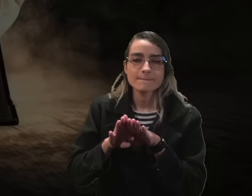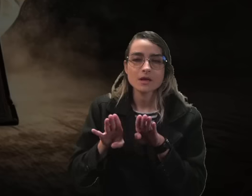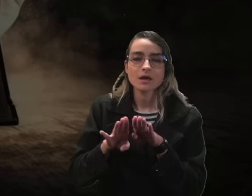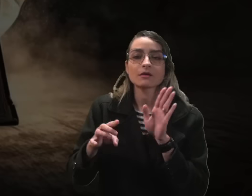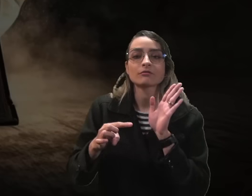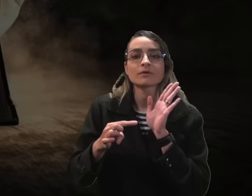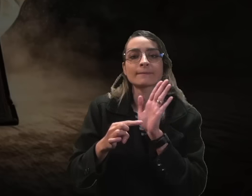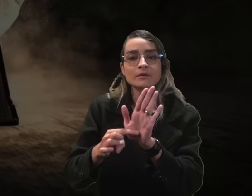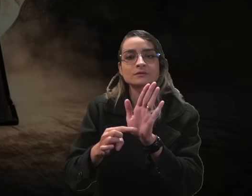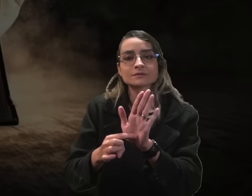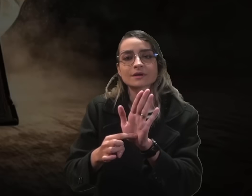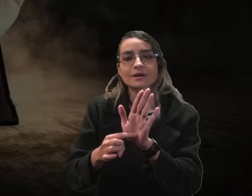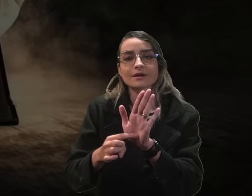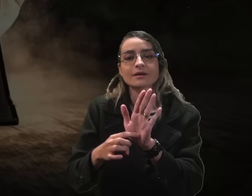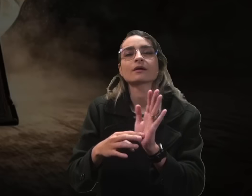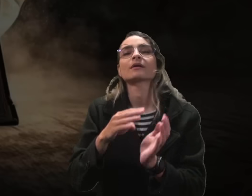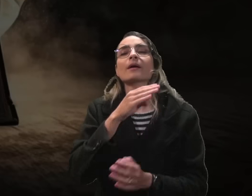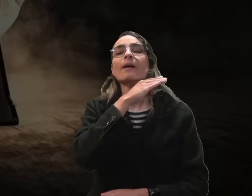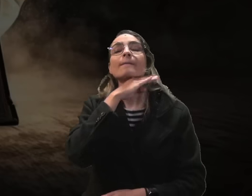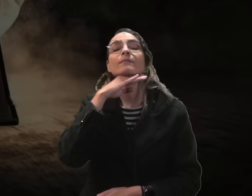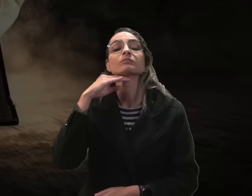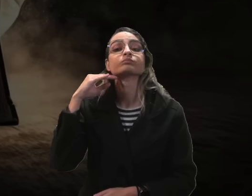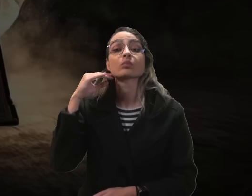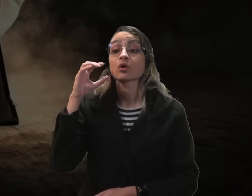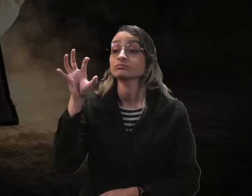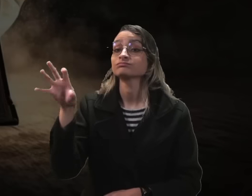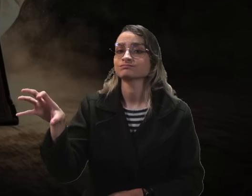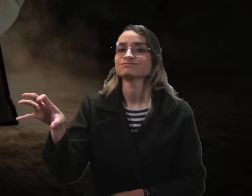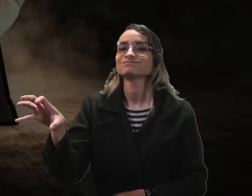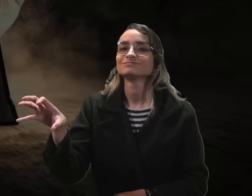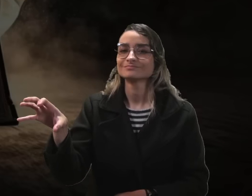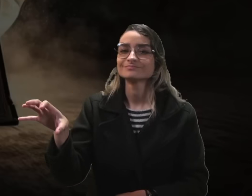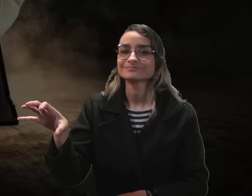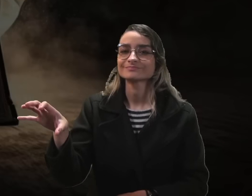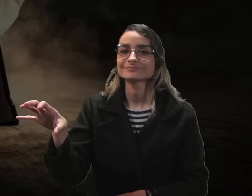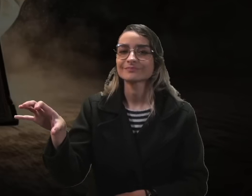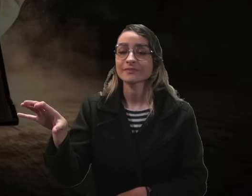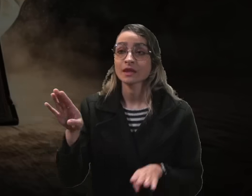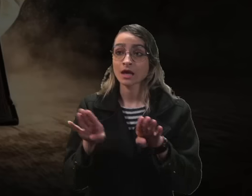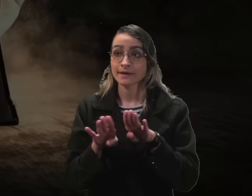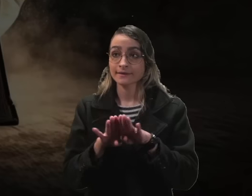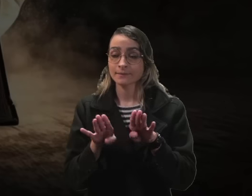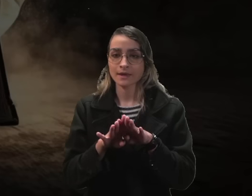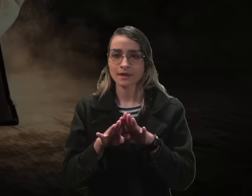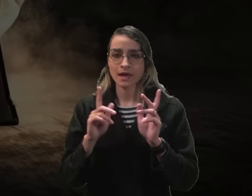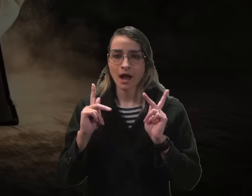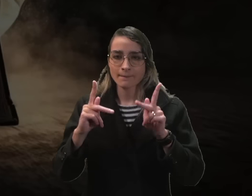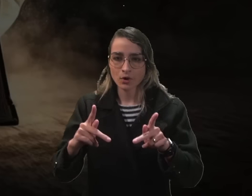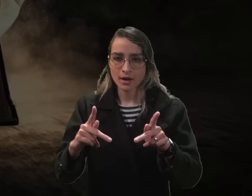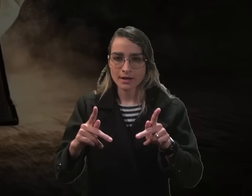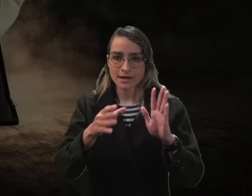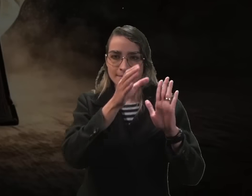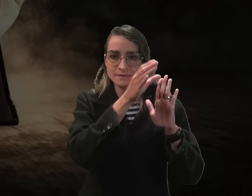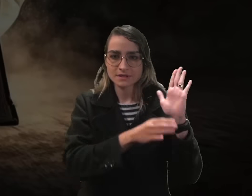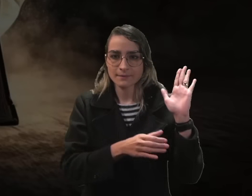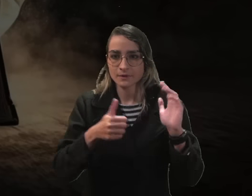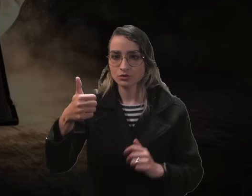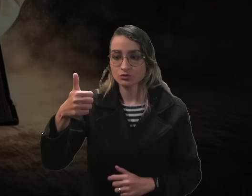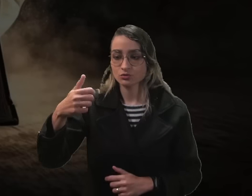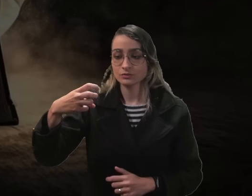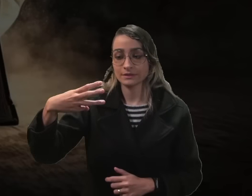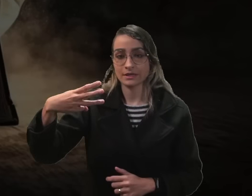e essa sentença nós encontramos em Apocalipse 13 versículo 15 que diz ele foi dado comunicar fôlego a imagem da